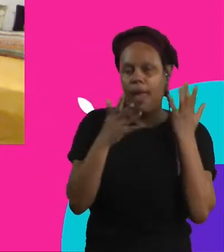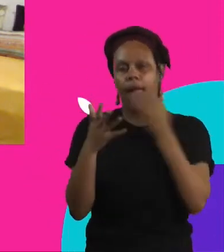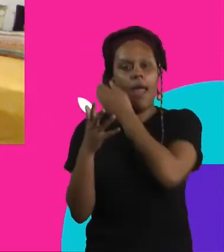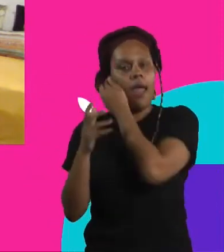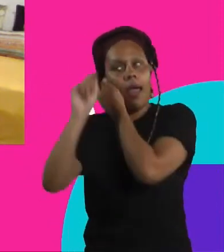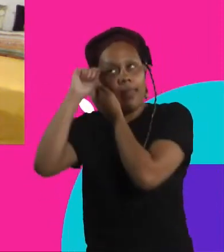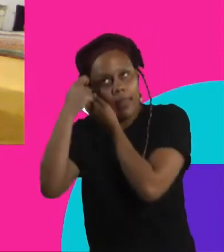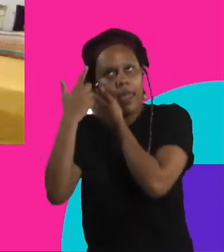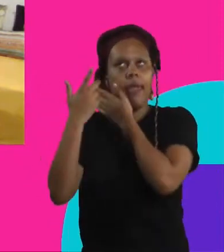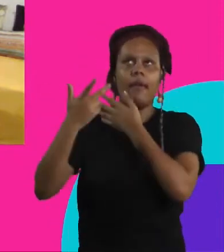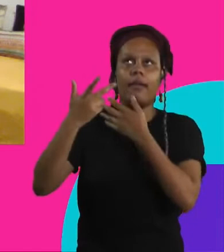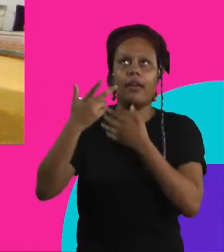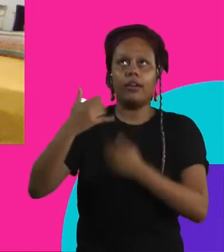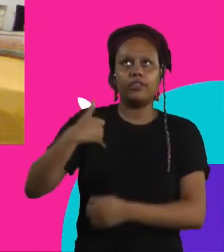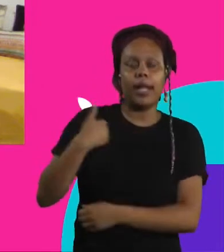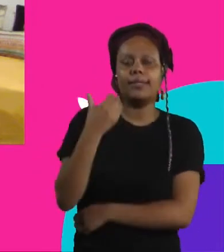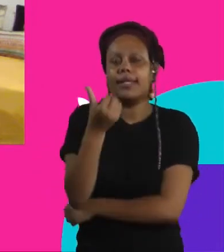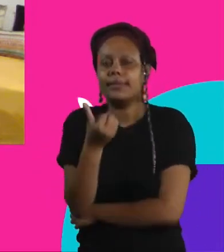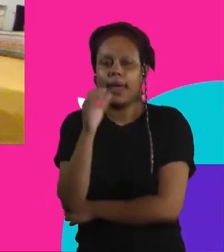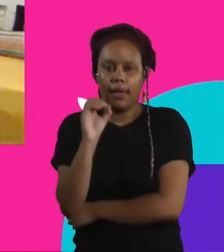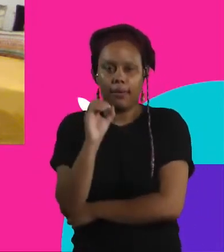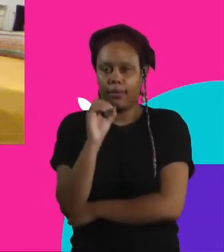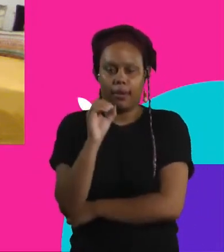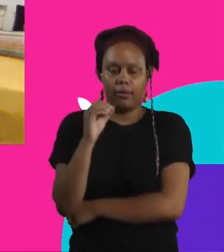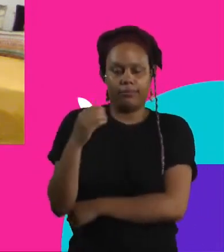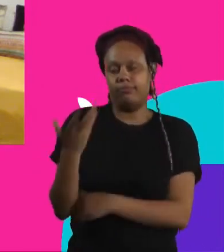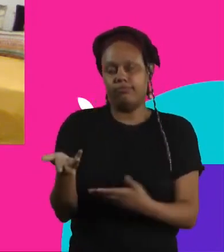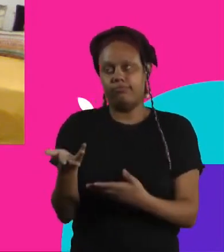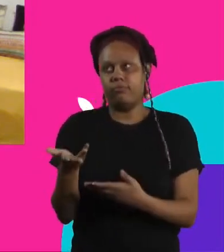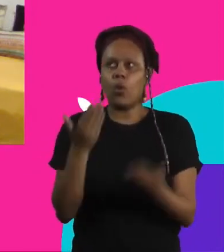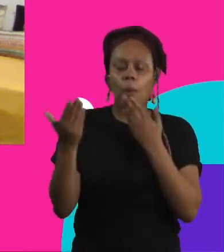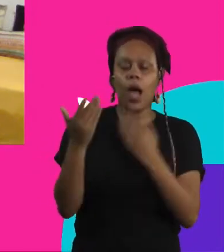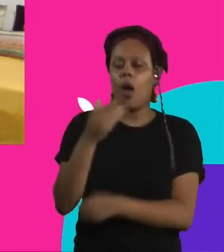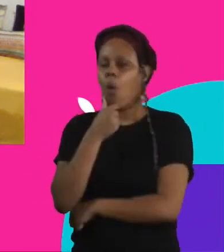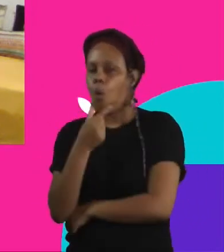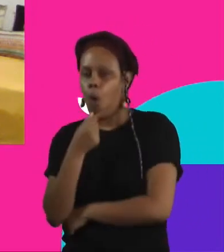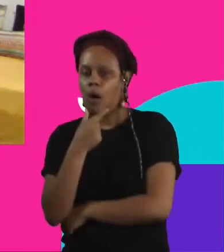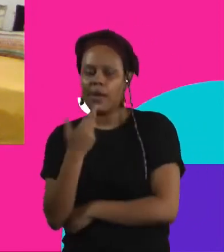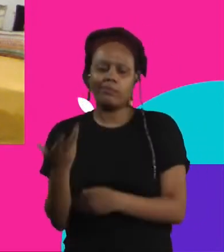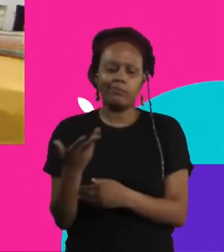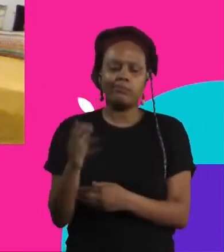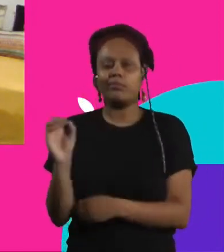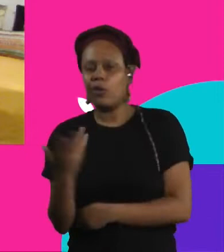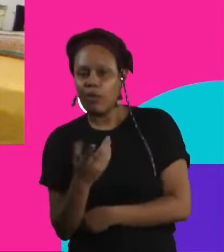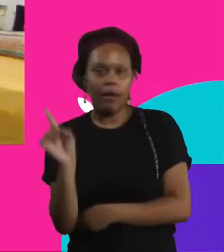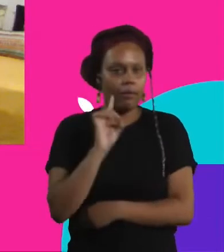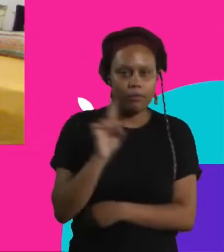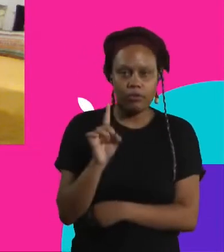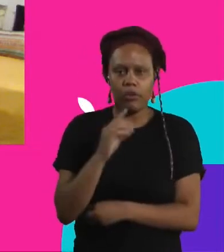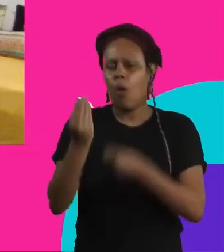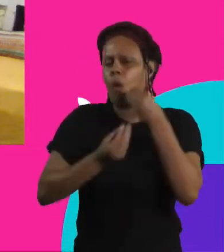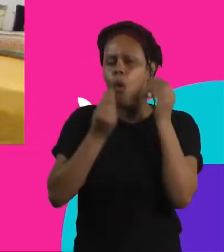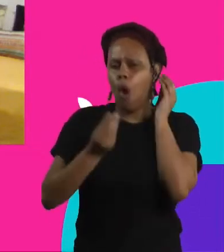que, né, um homem branco com 60 anos, por exemplo. Isso acontece, não acontece? Como tem sido a sua experiência em